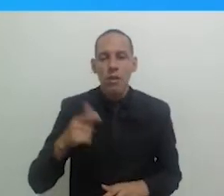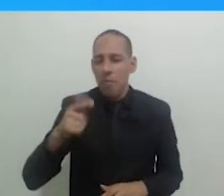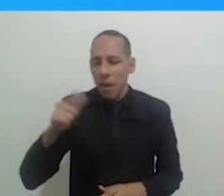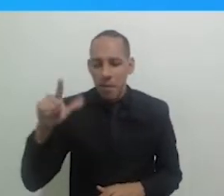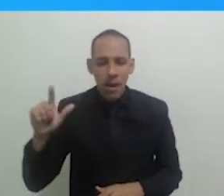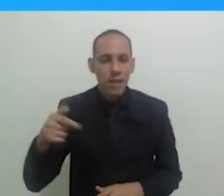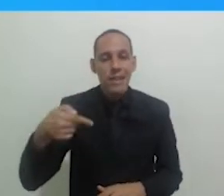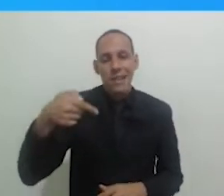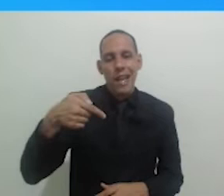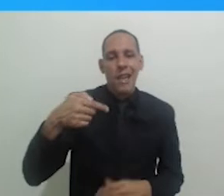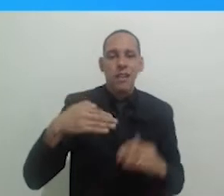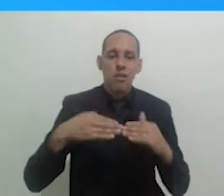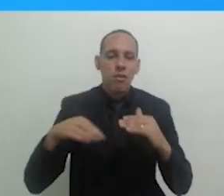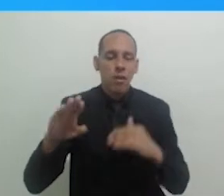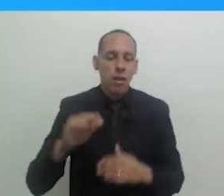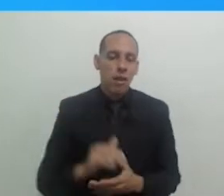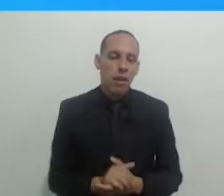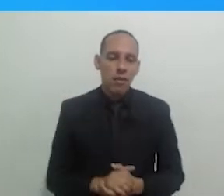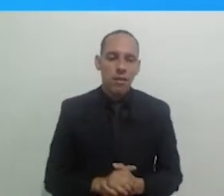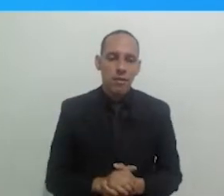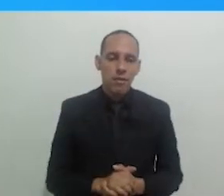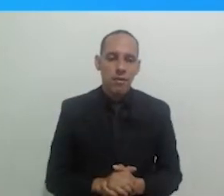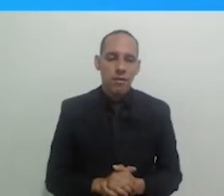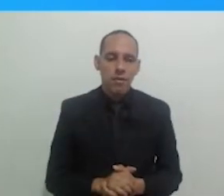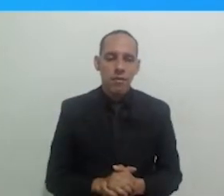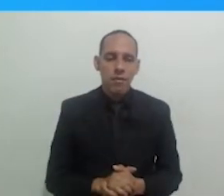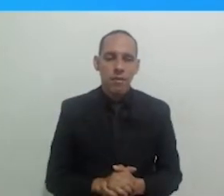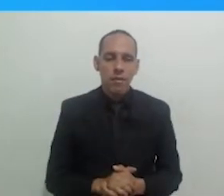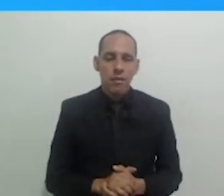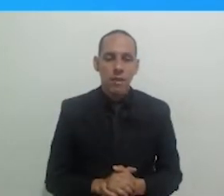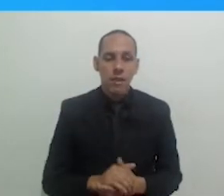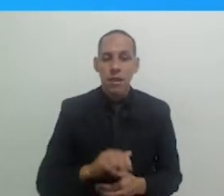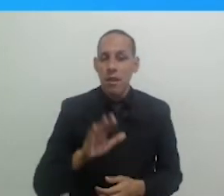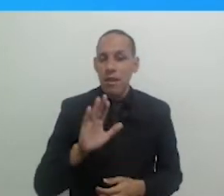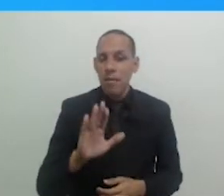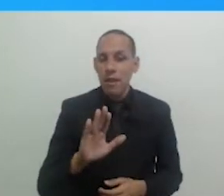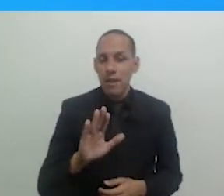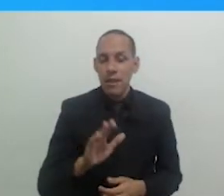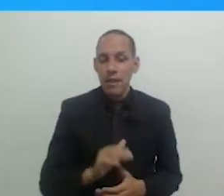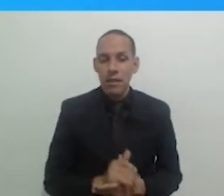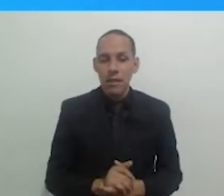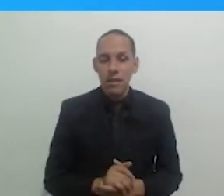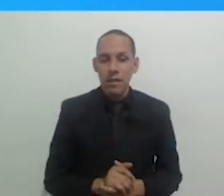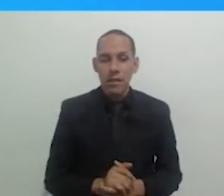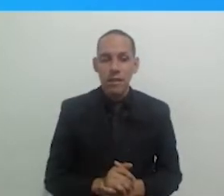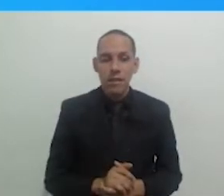discordantes. Isso. Mas aí por motivo diferente, não é?